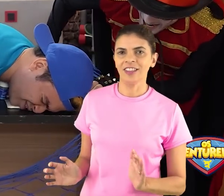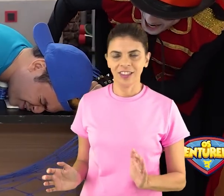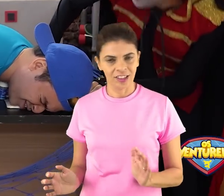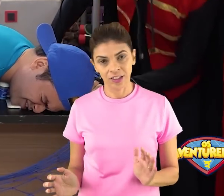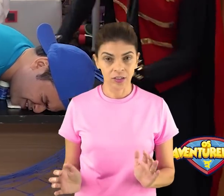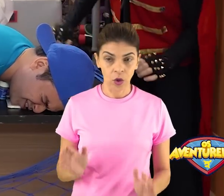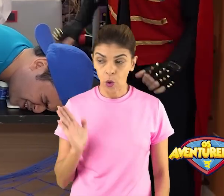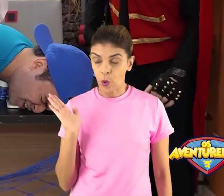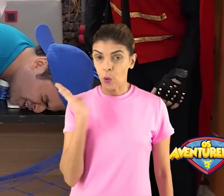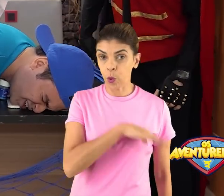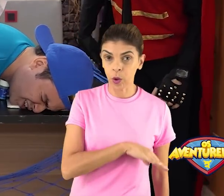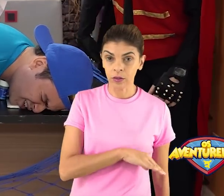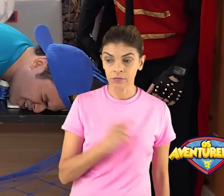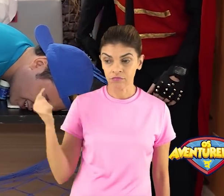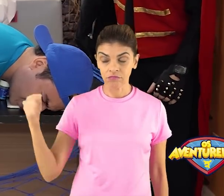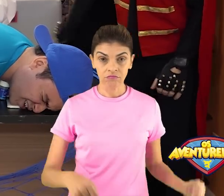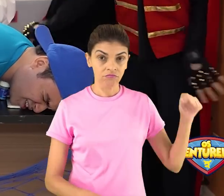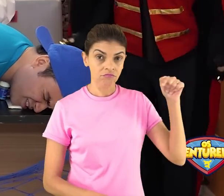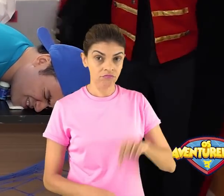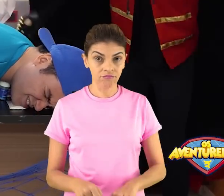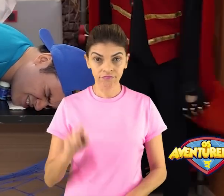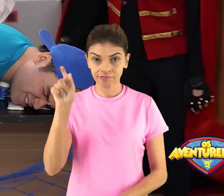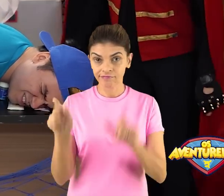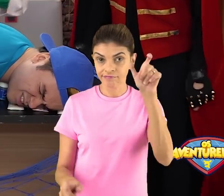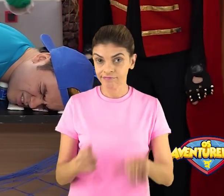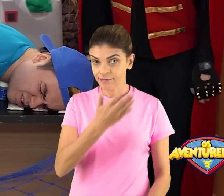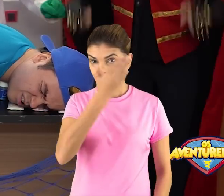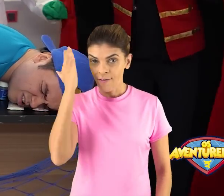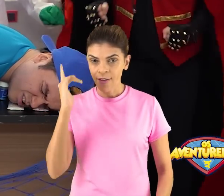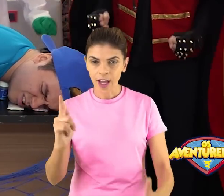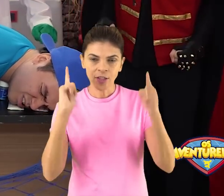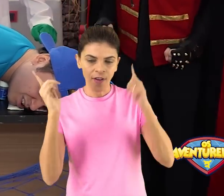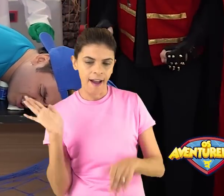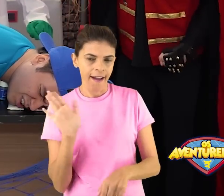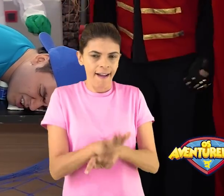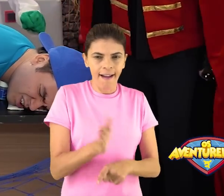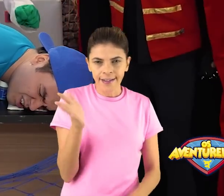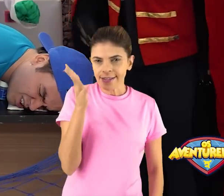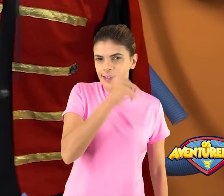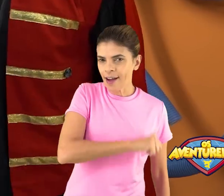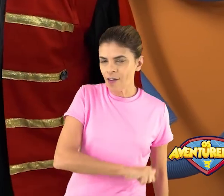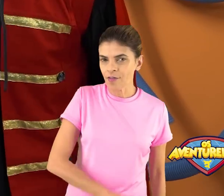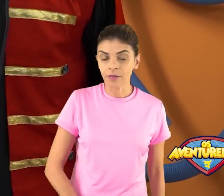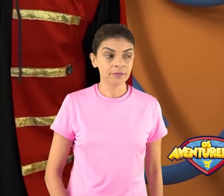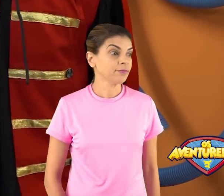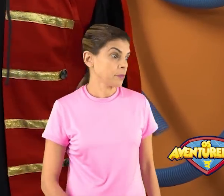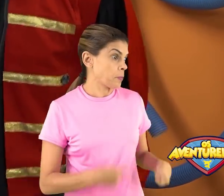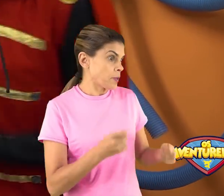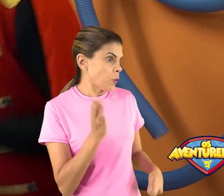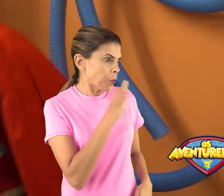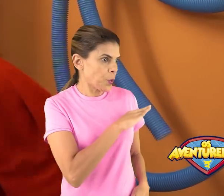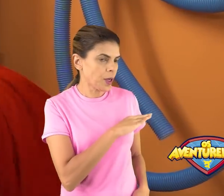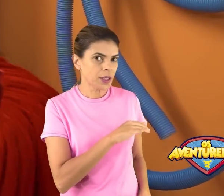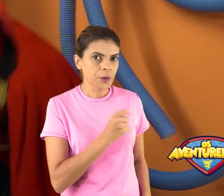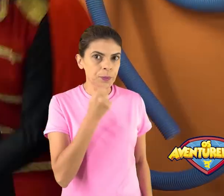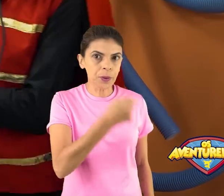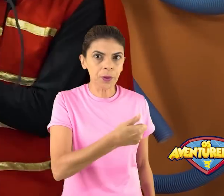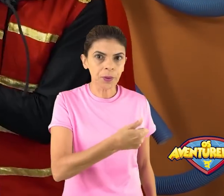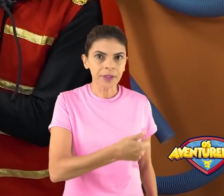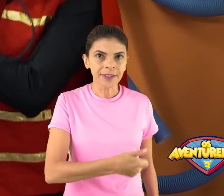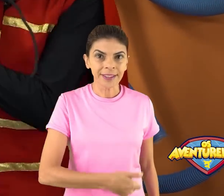Vamos logo, Vamp! Os outros Aventureiros vão chegar a qualquer momento para salvar o Aventureiro Azul! Precisamos agir rapidamente!